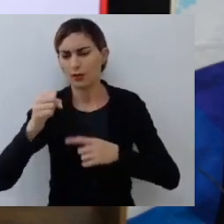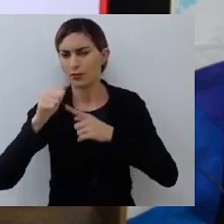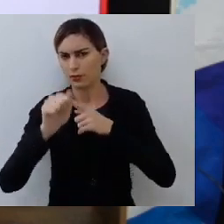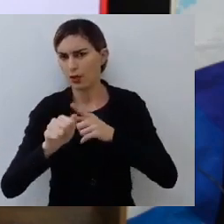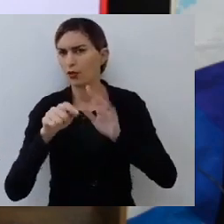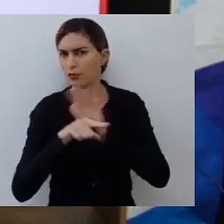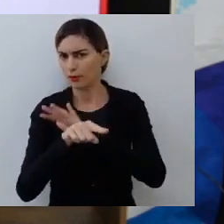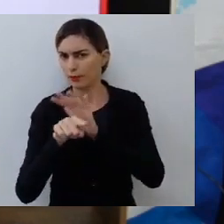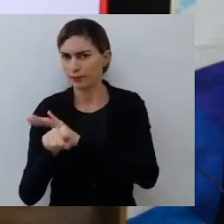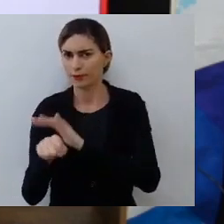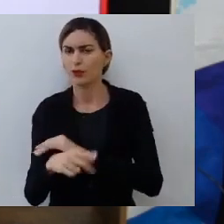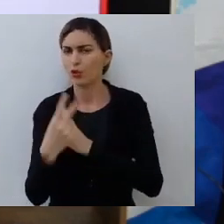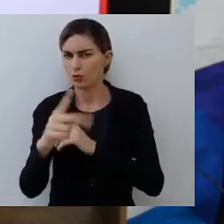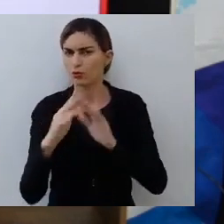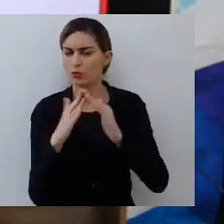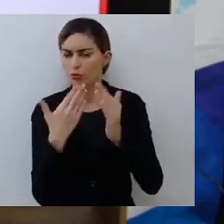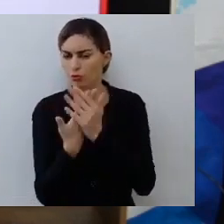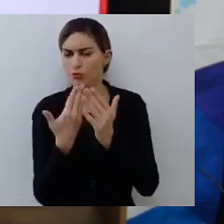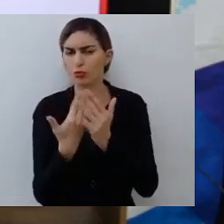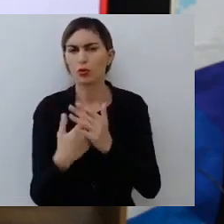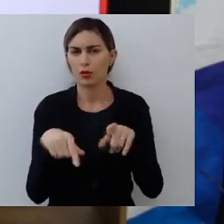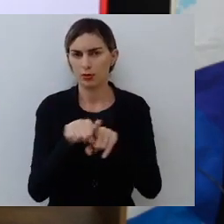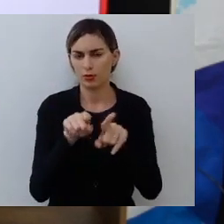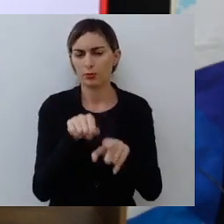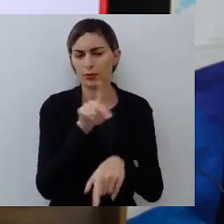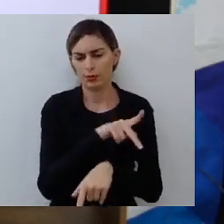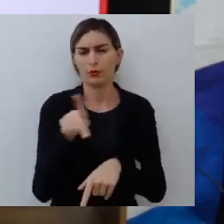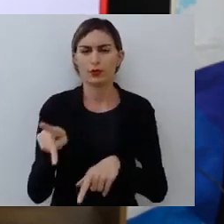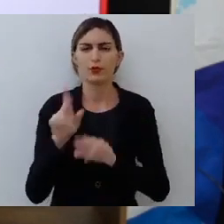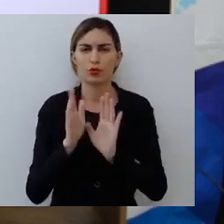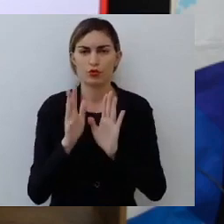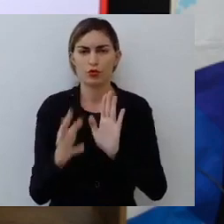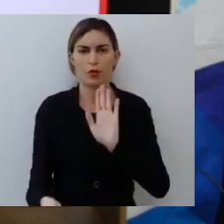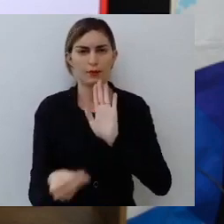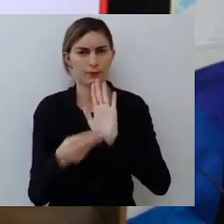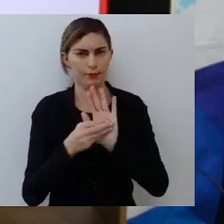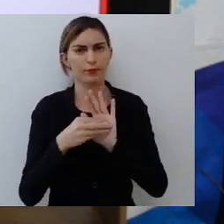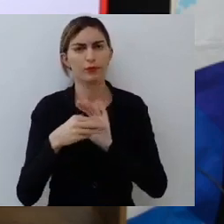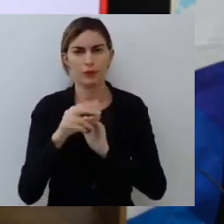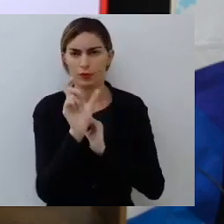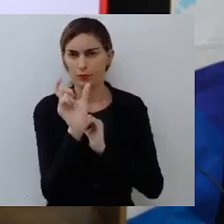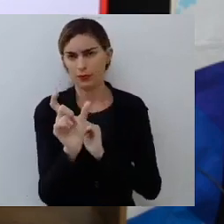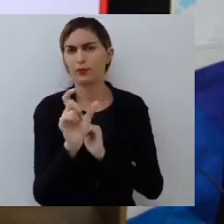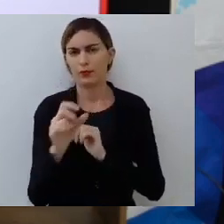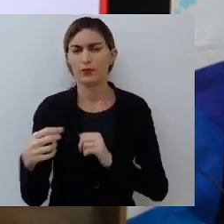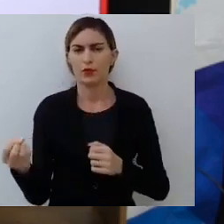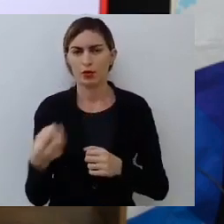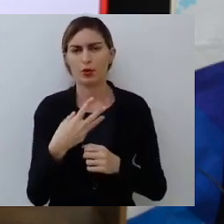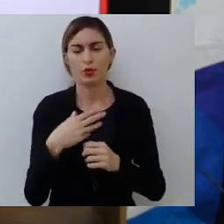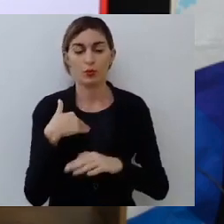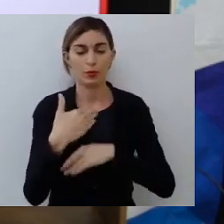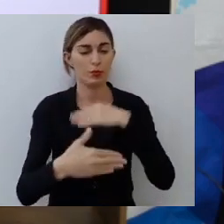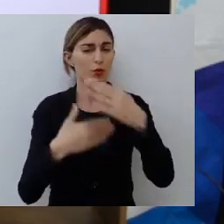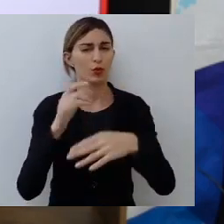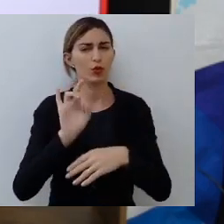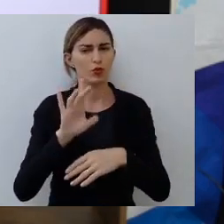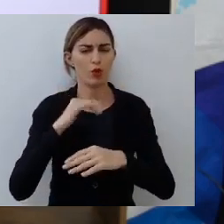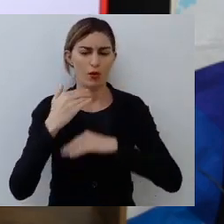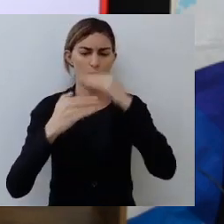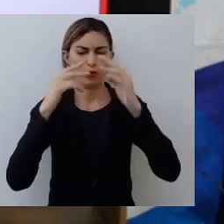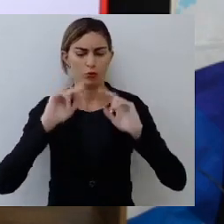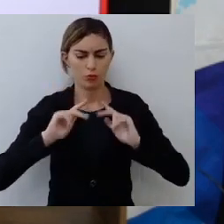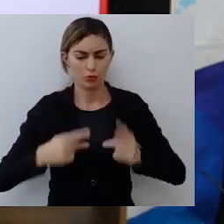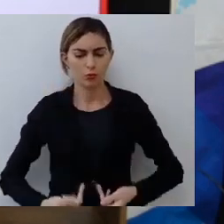eu acredito que na sua escola o professor também já adote esse termo mais moderno. É um processo não só de evolução